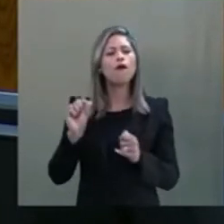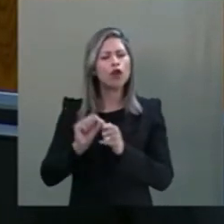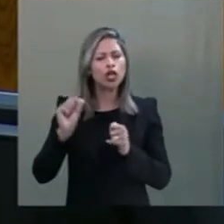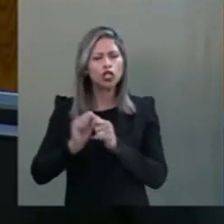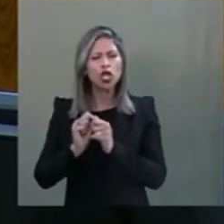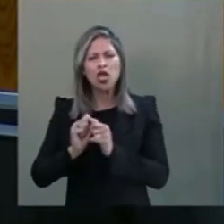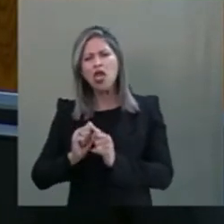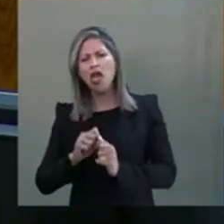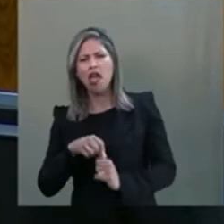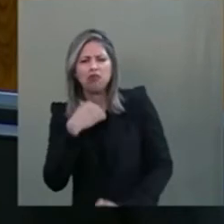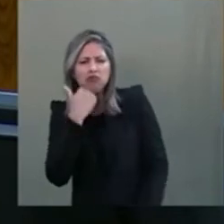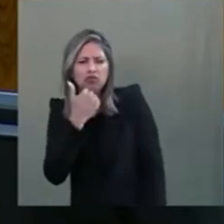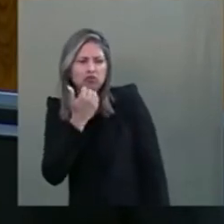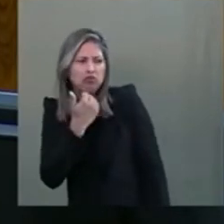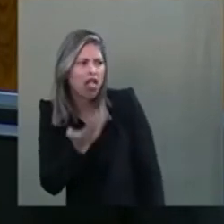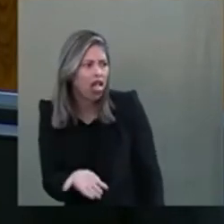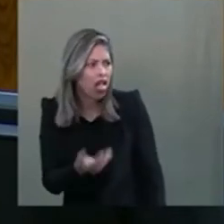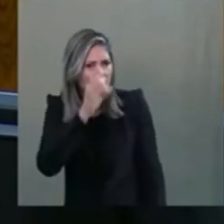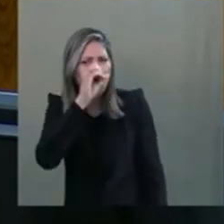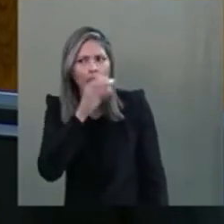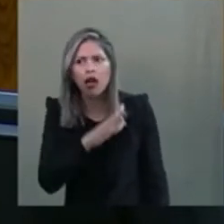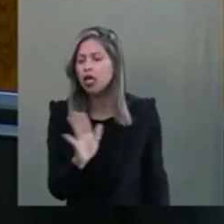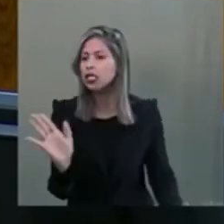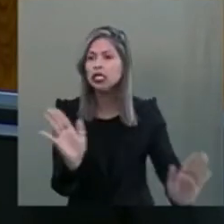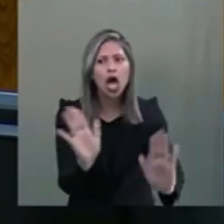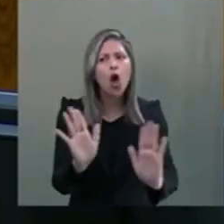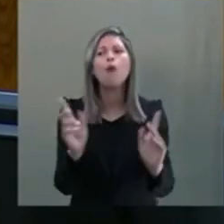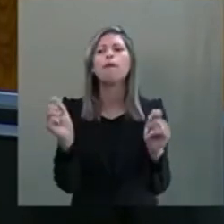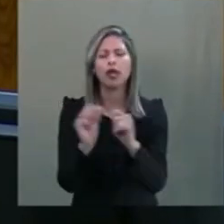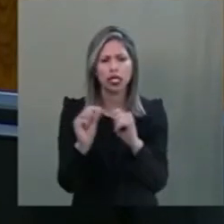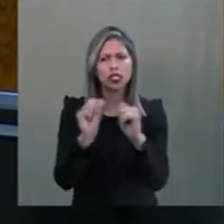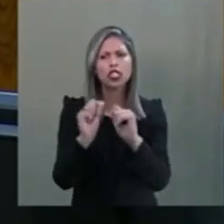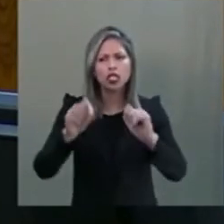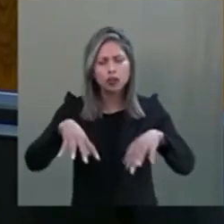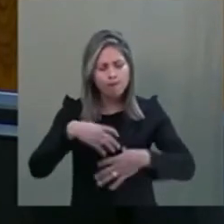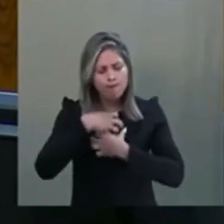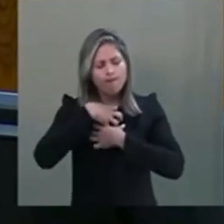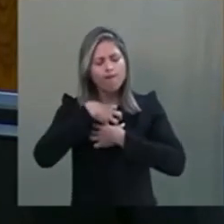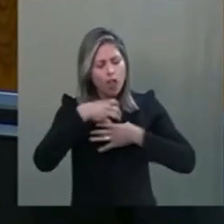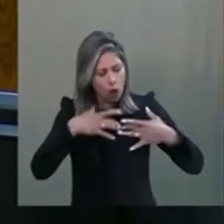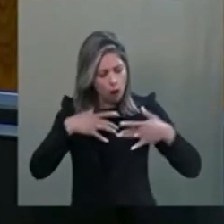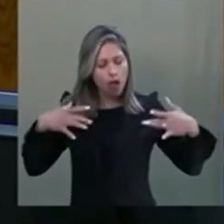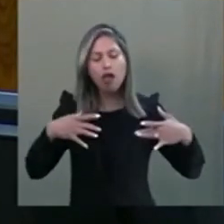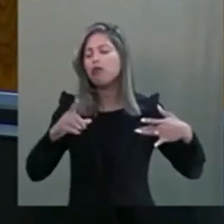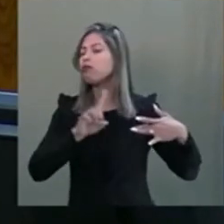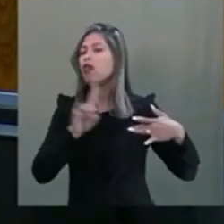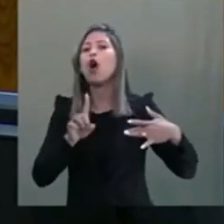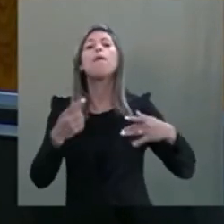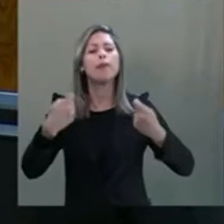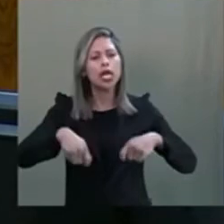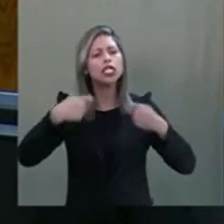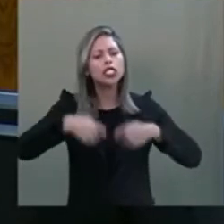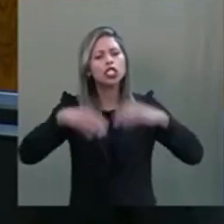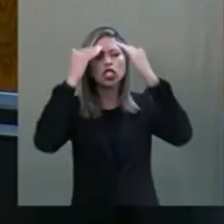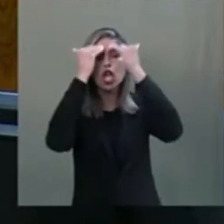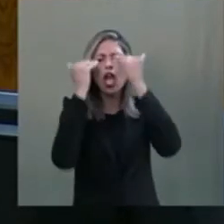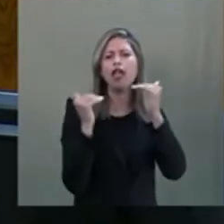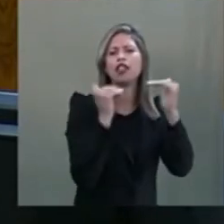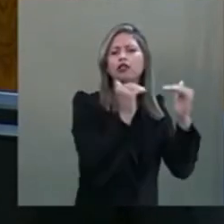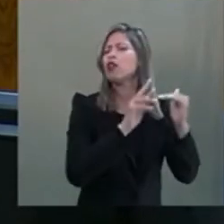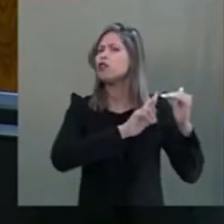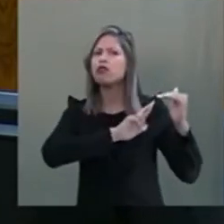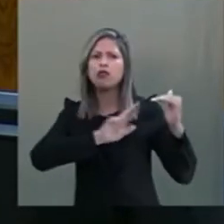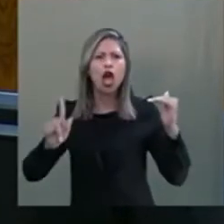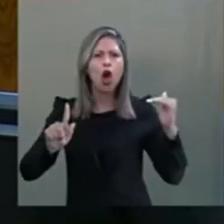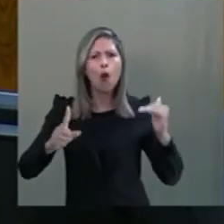com desrespeito, em meio a discurso de ódio, com violência, com intolerância em face